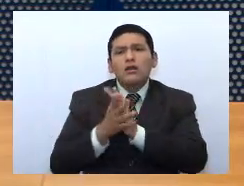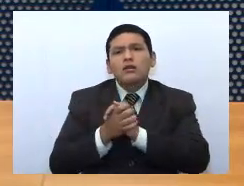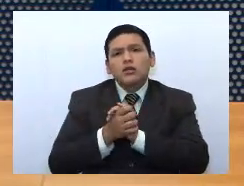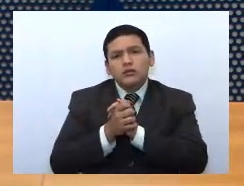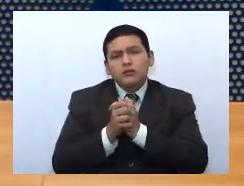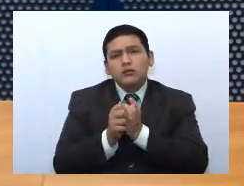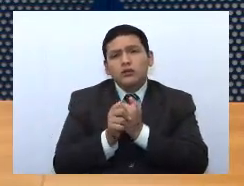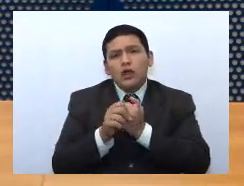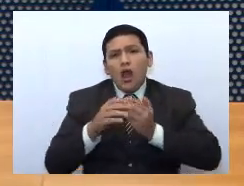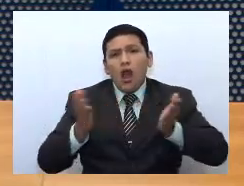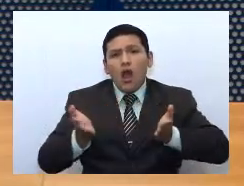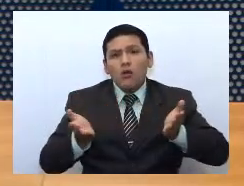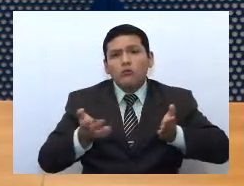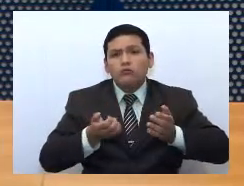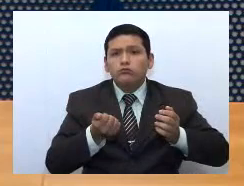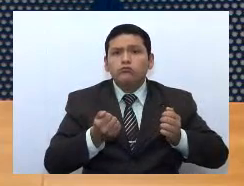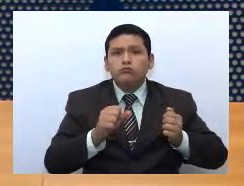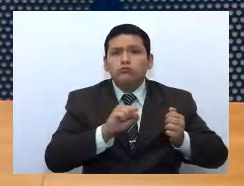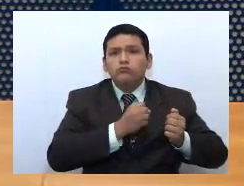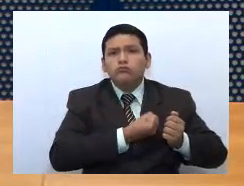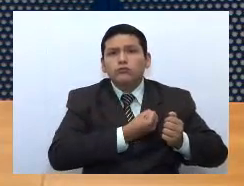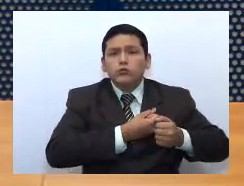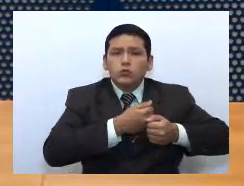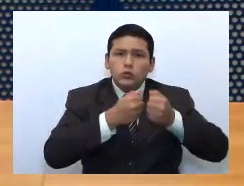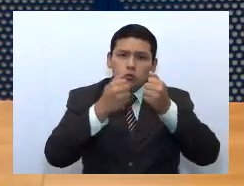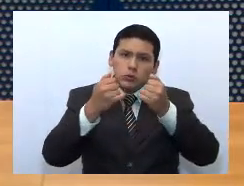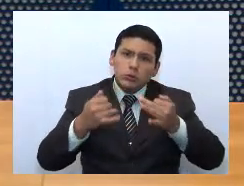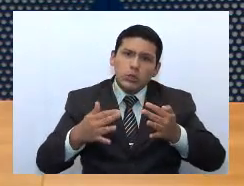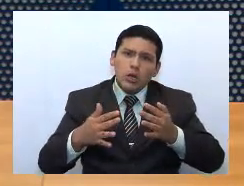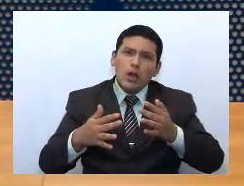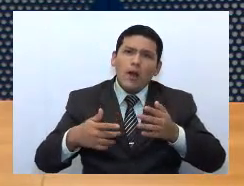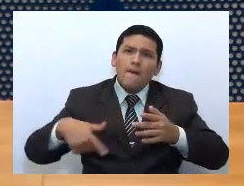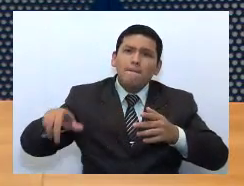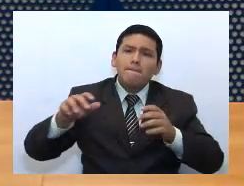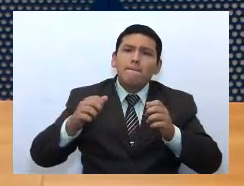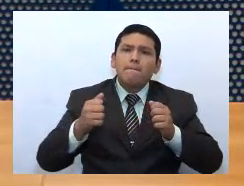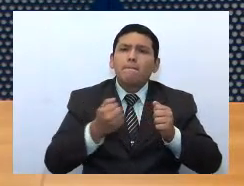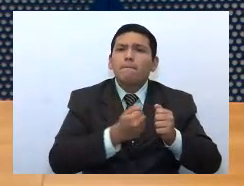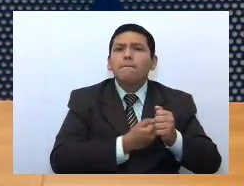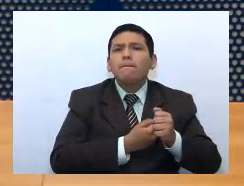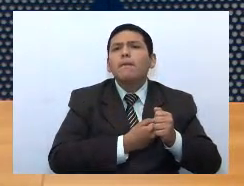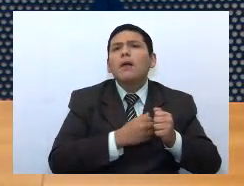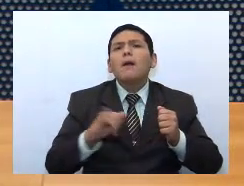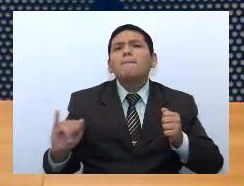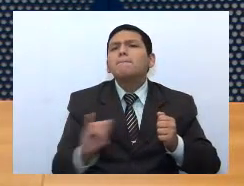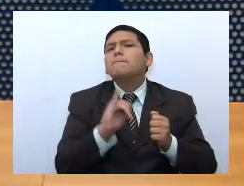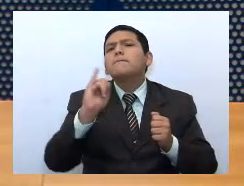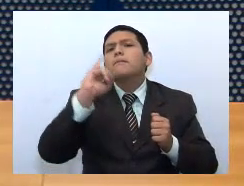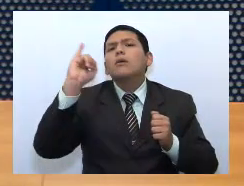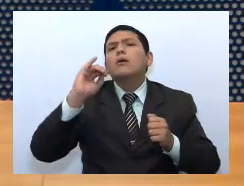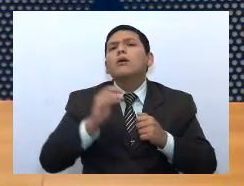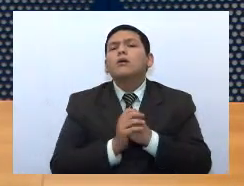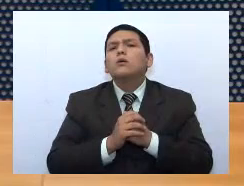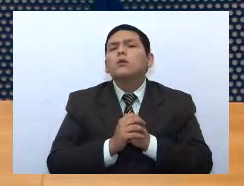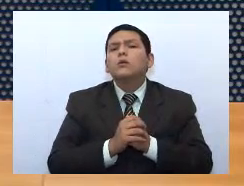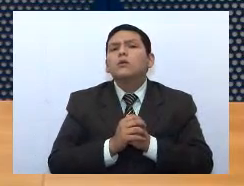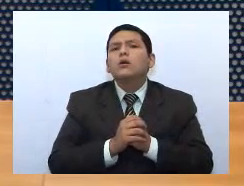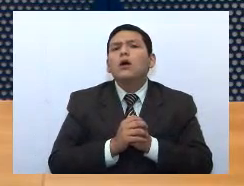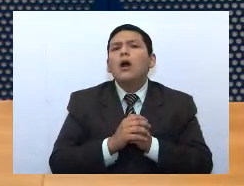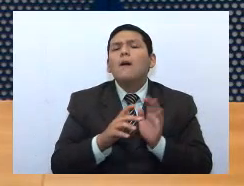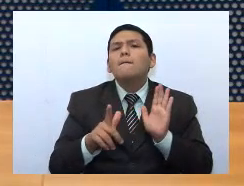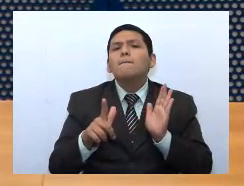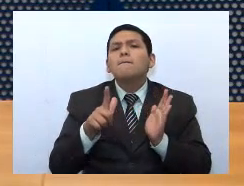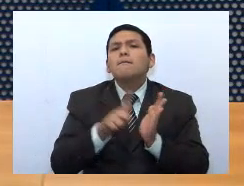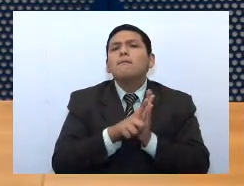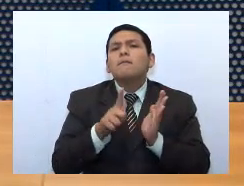E vamos aos números. A quantidade pior da casa, que é prioritário, é a folha de